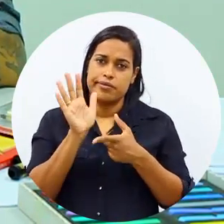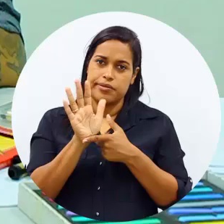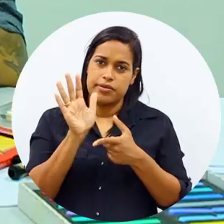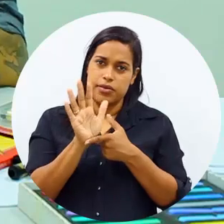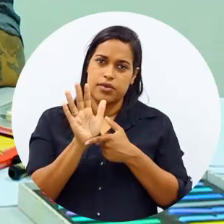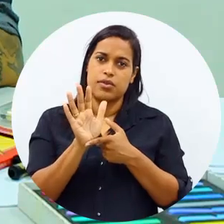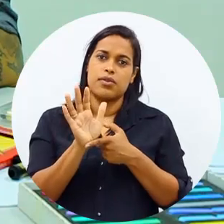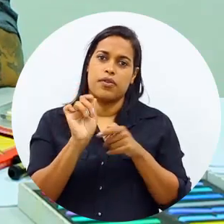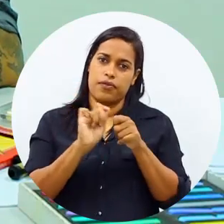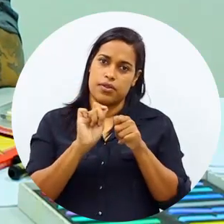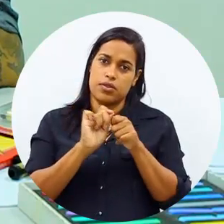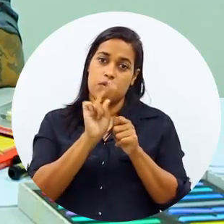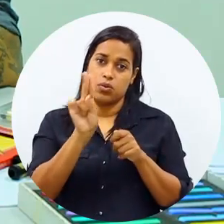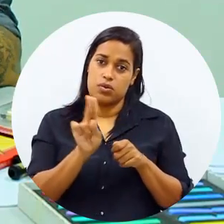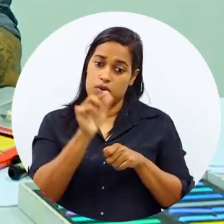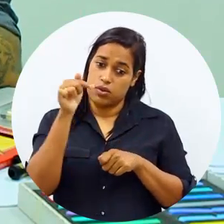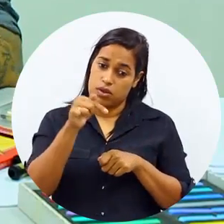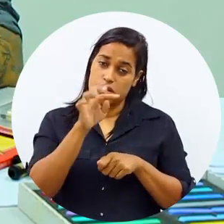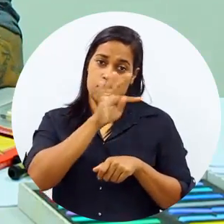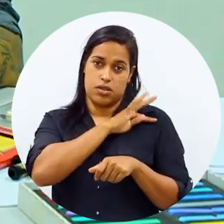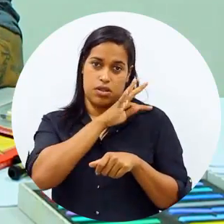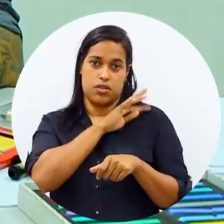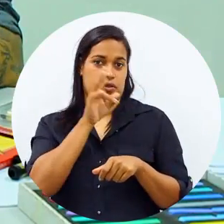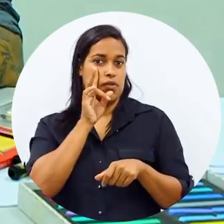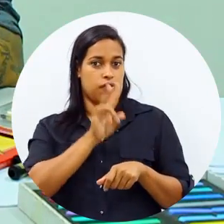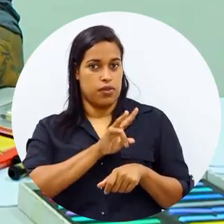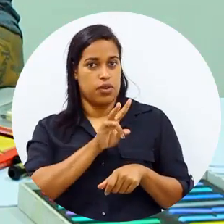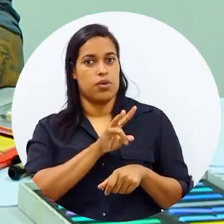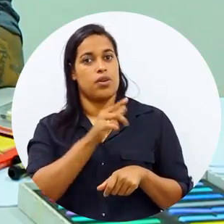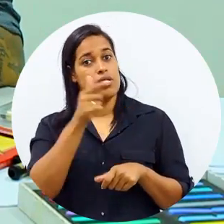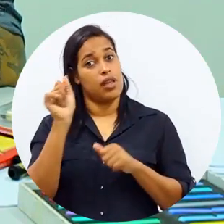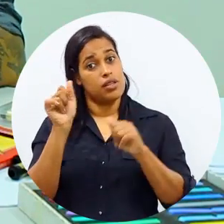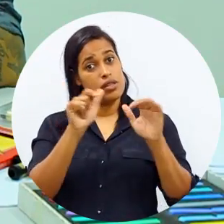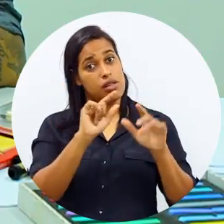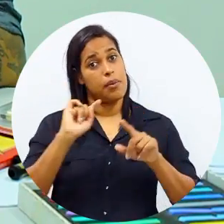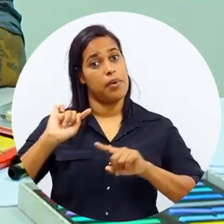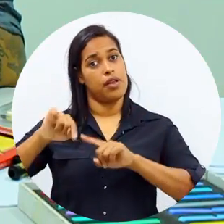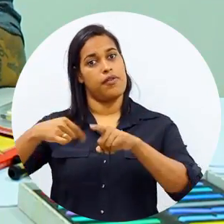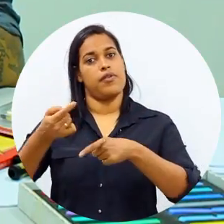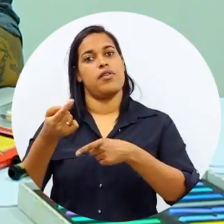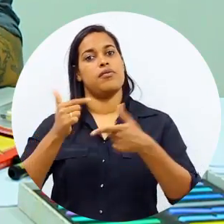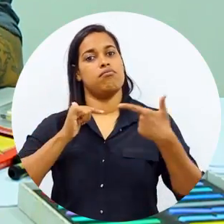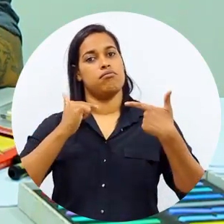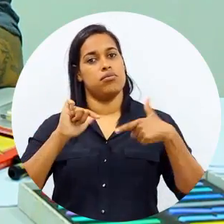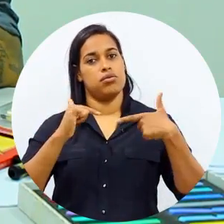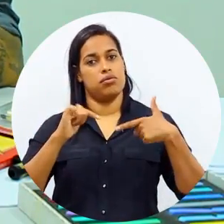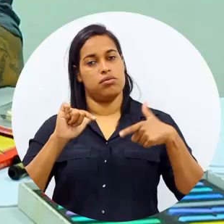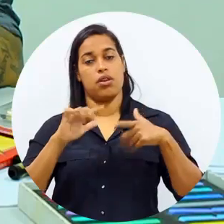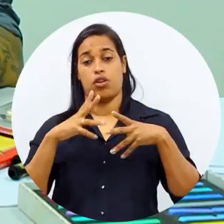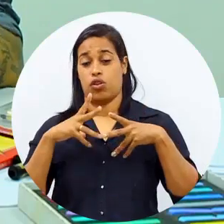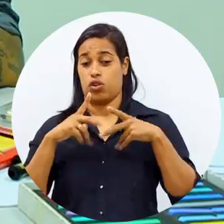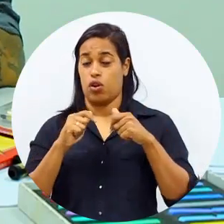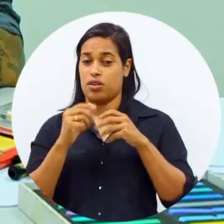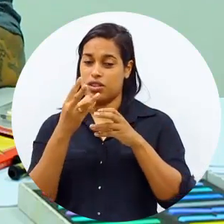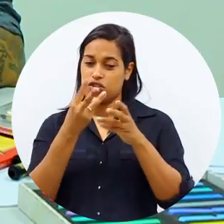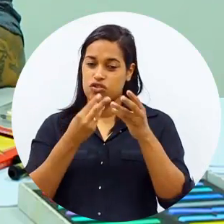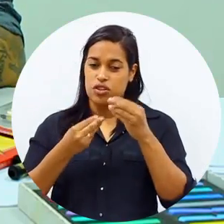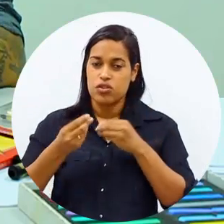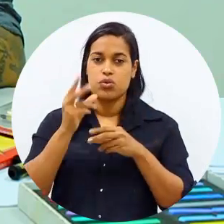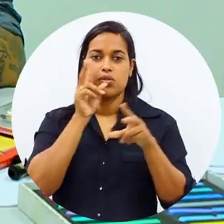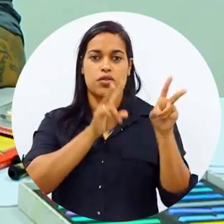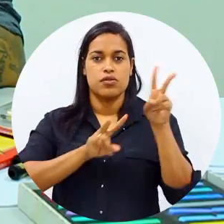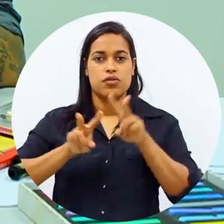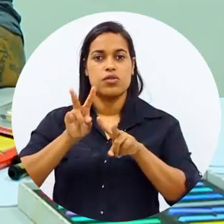tentar representá-lo fazendo a composição utilizando essas técnicas que a gente viu. Na semana que vem, nós vamos trabalhar todas